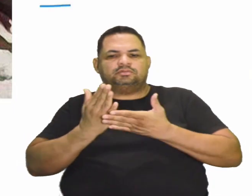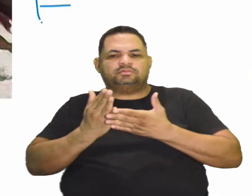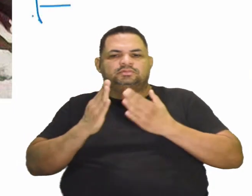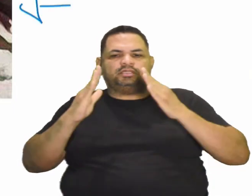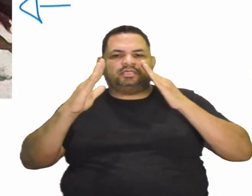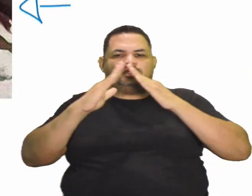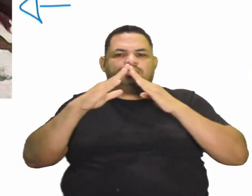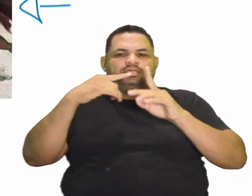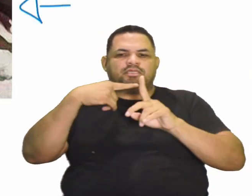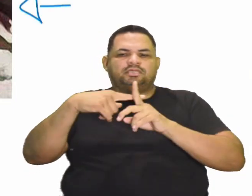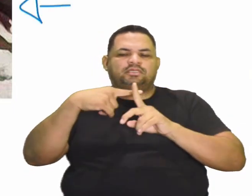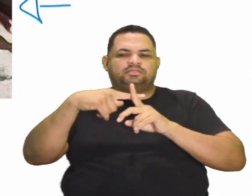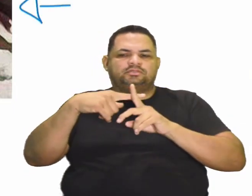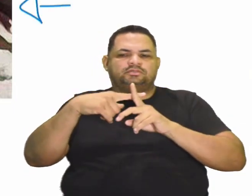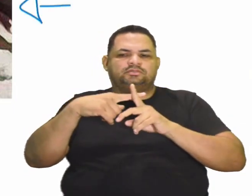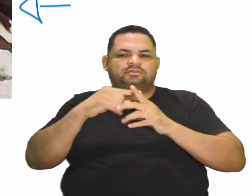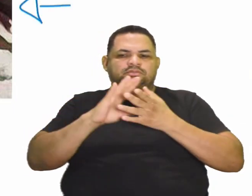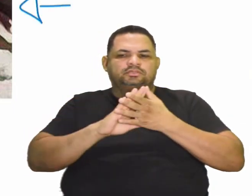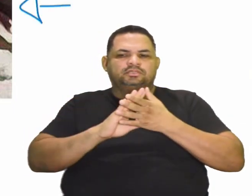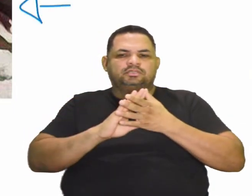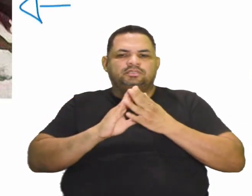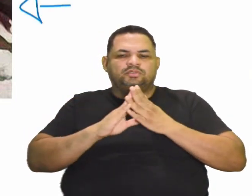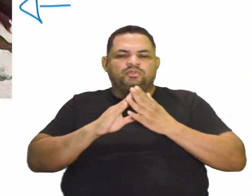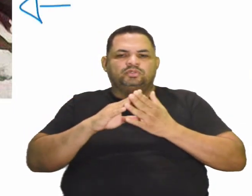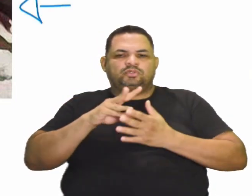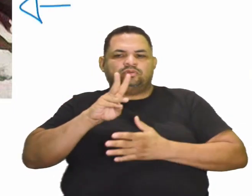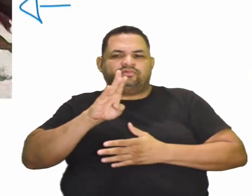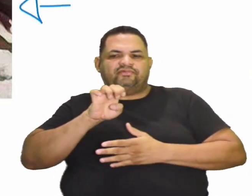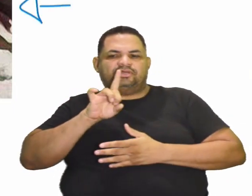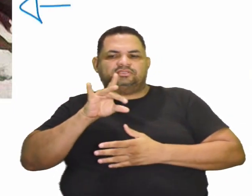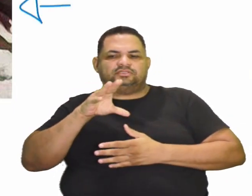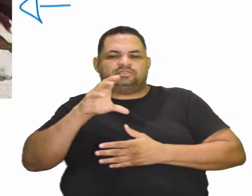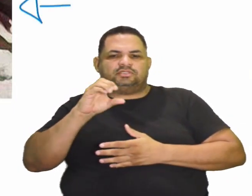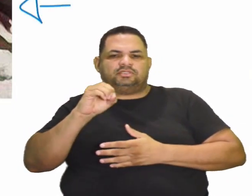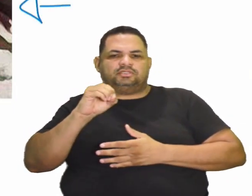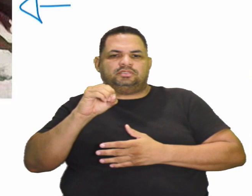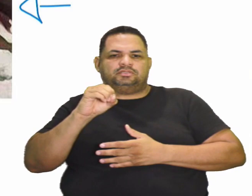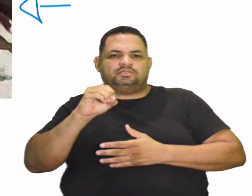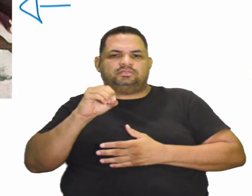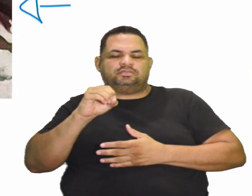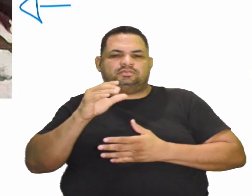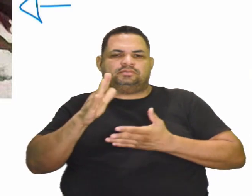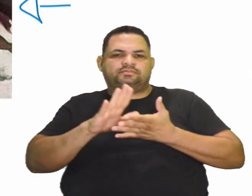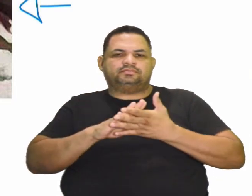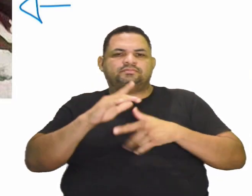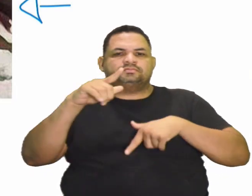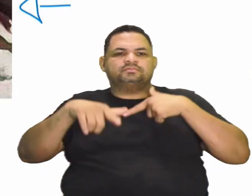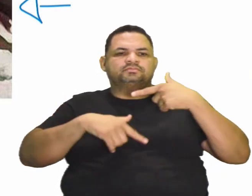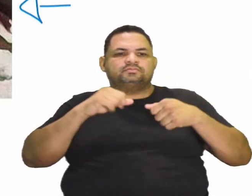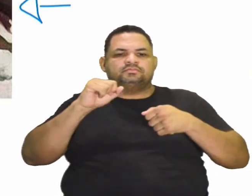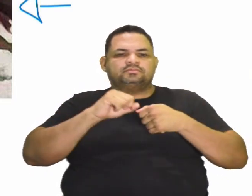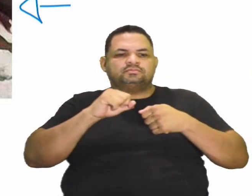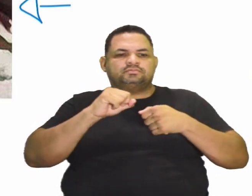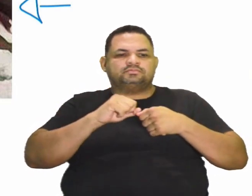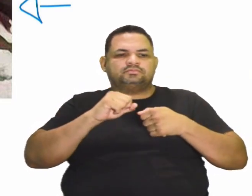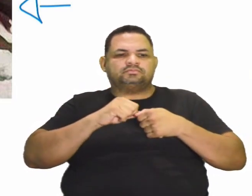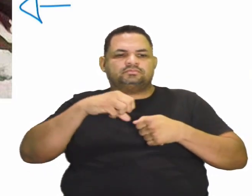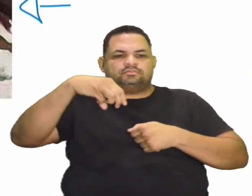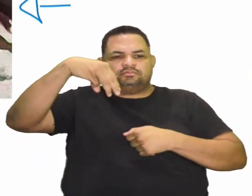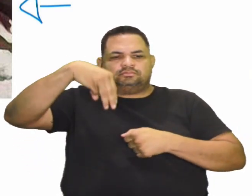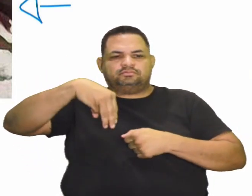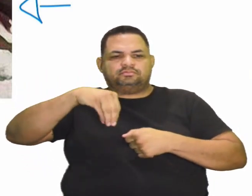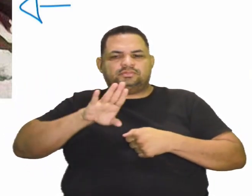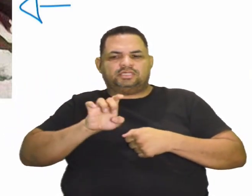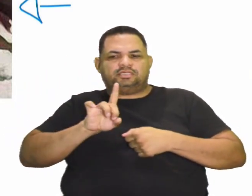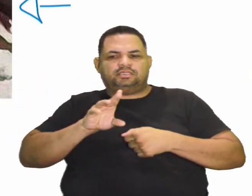da igreja. Então, uma obra, trabalho feito, né, por Michelangelo, aí